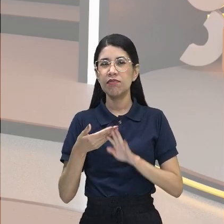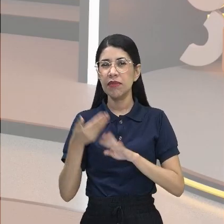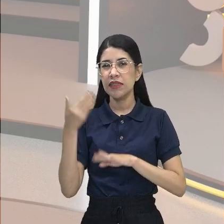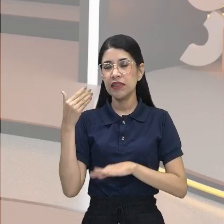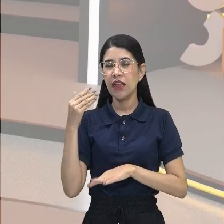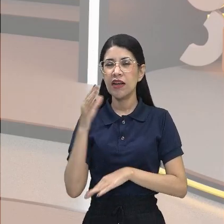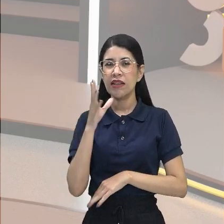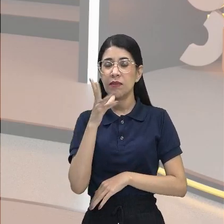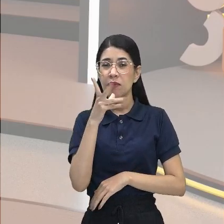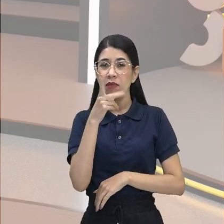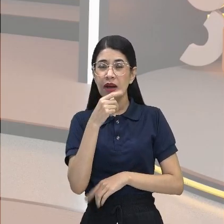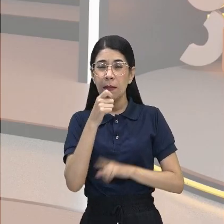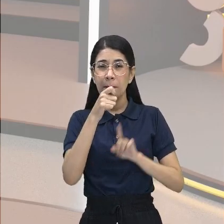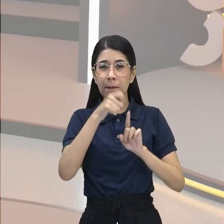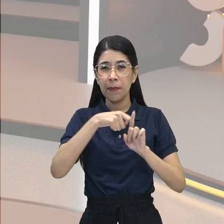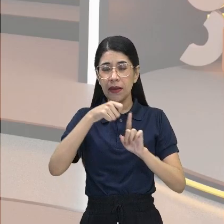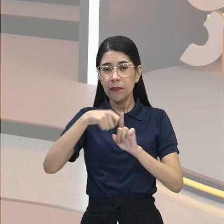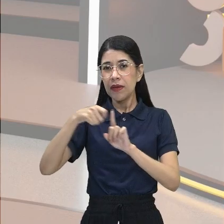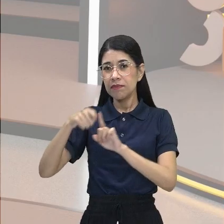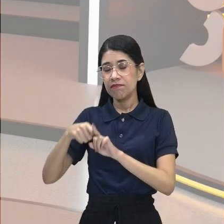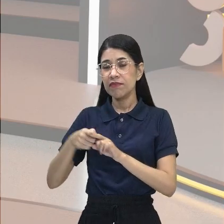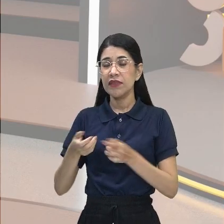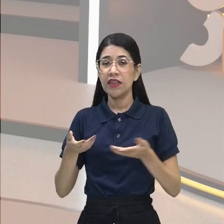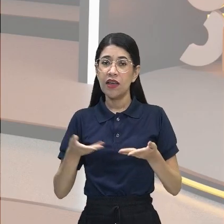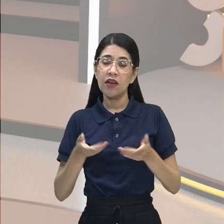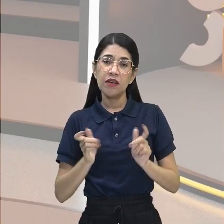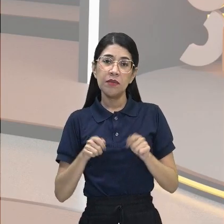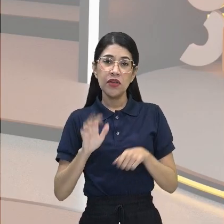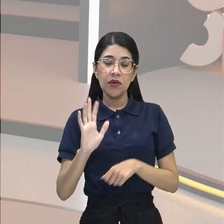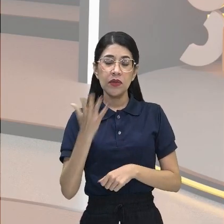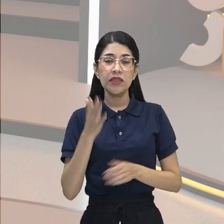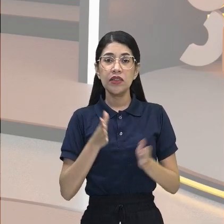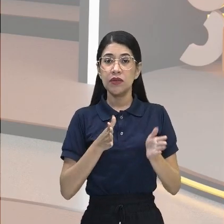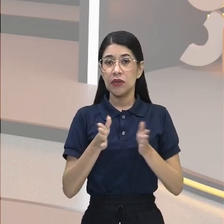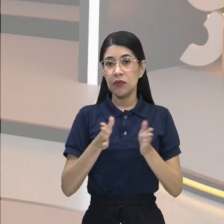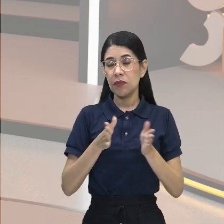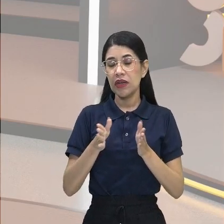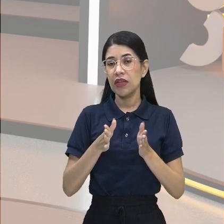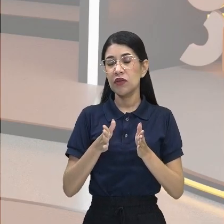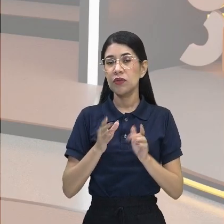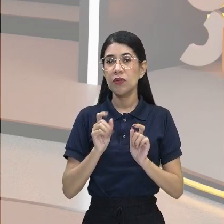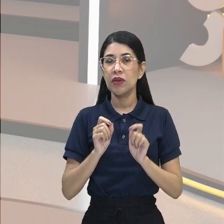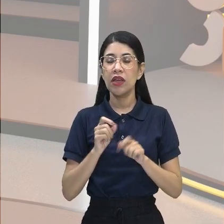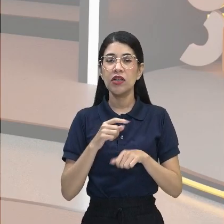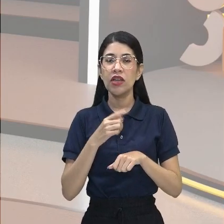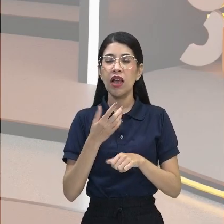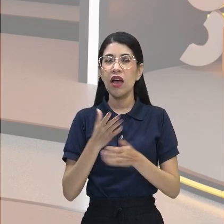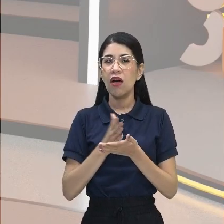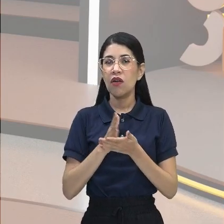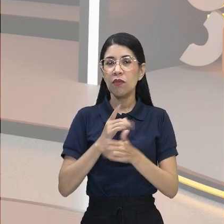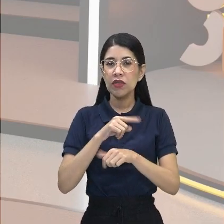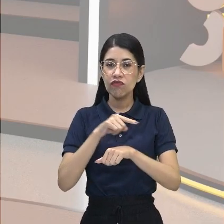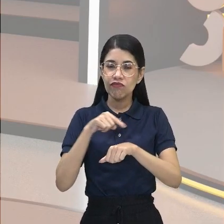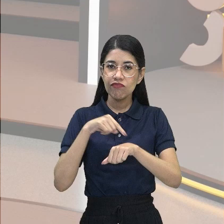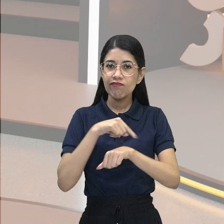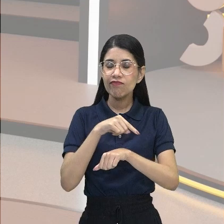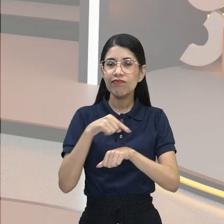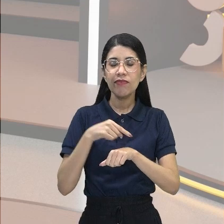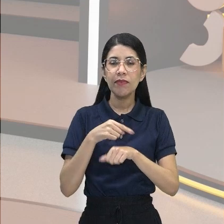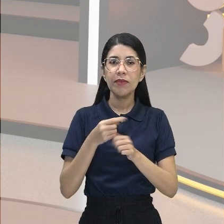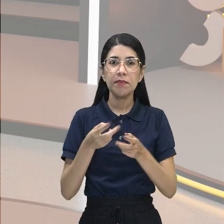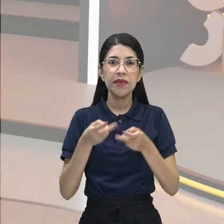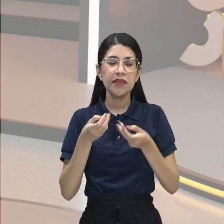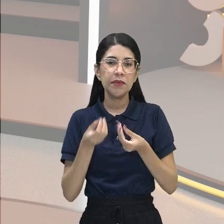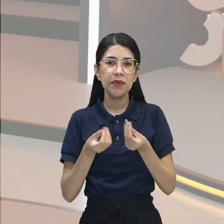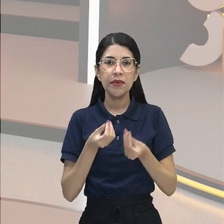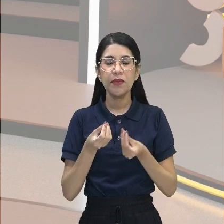para acontecer, agora você pode fazer no espaço de apenas algumas horas, né? Então, olha como os